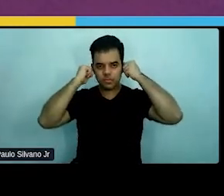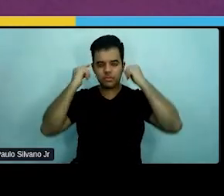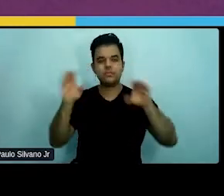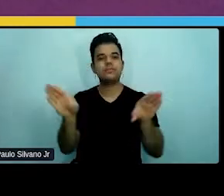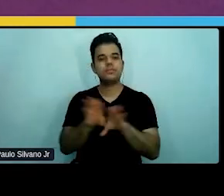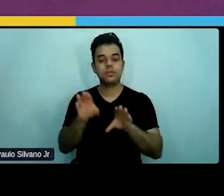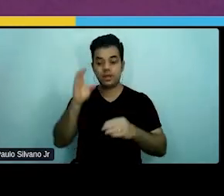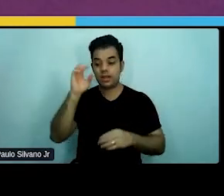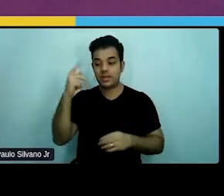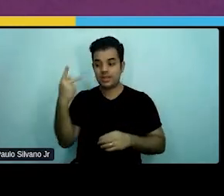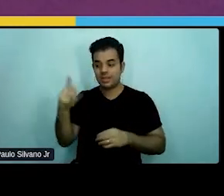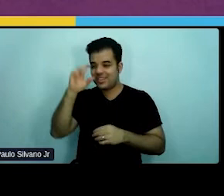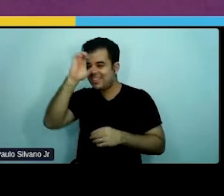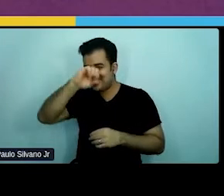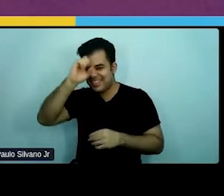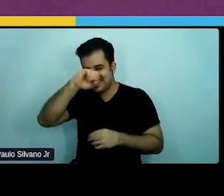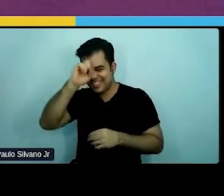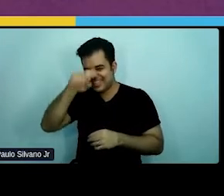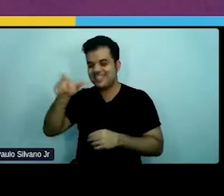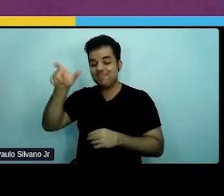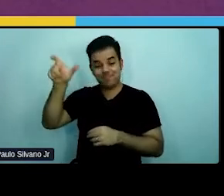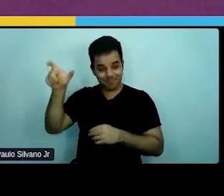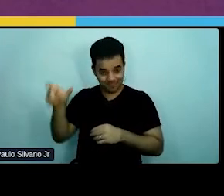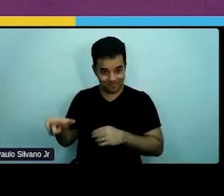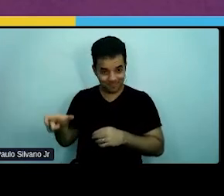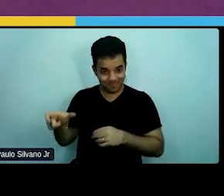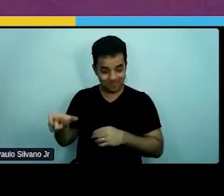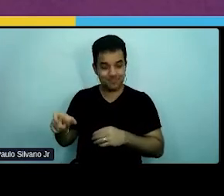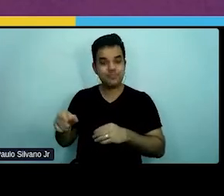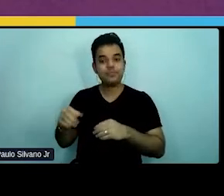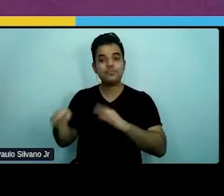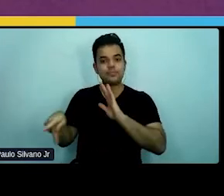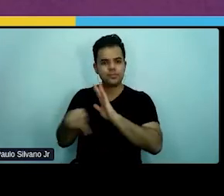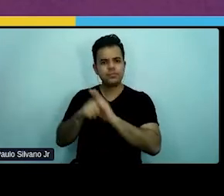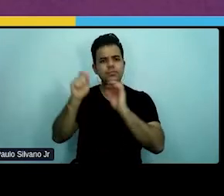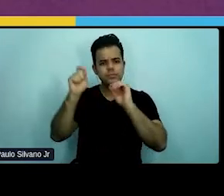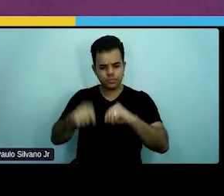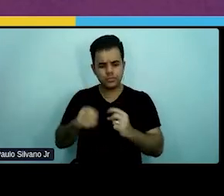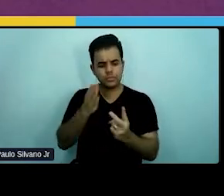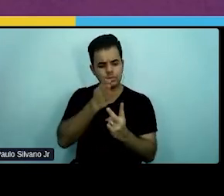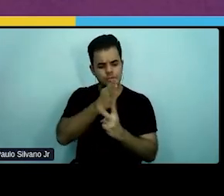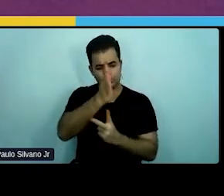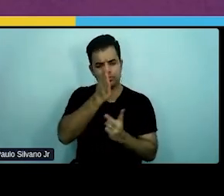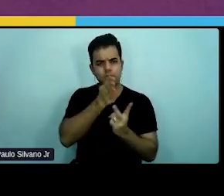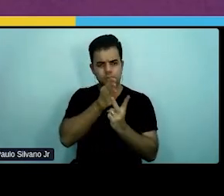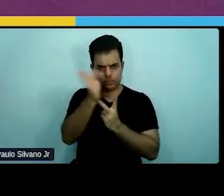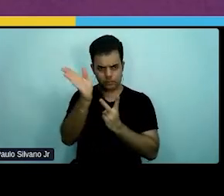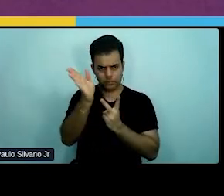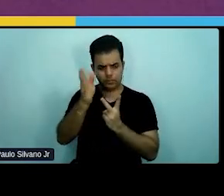O aprendizado de máquina, né, ele pode aí ser dividido, né, em duas